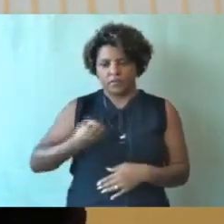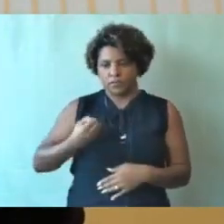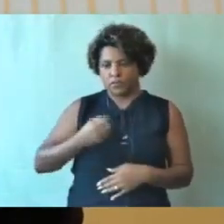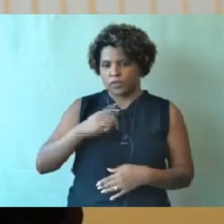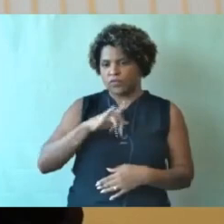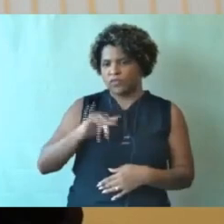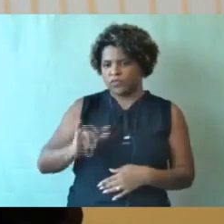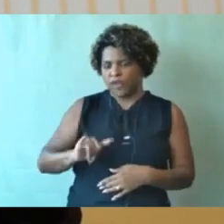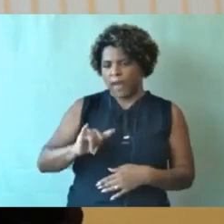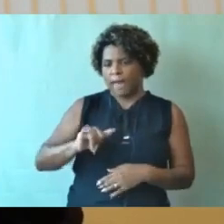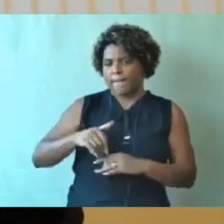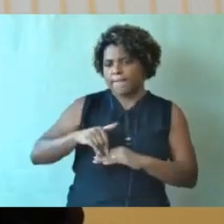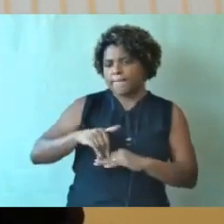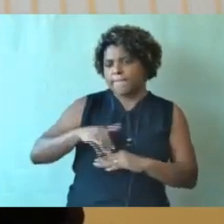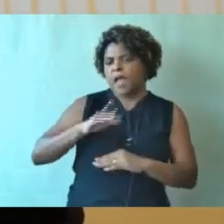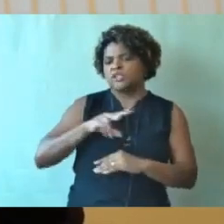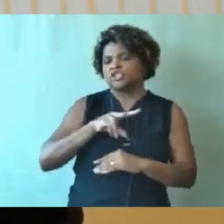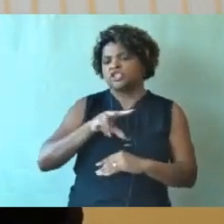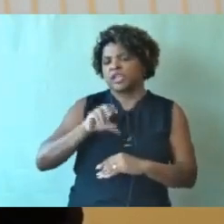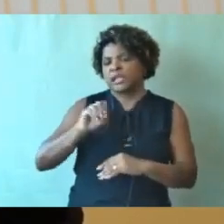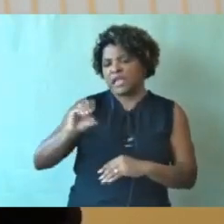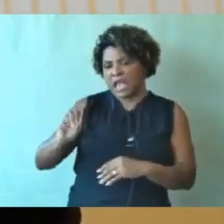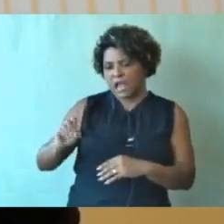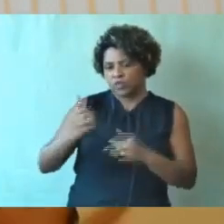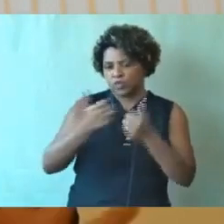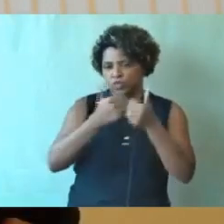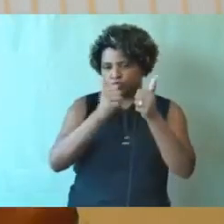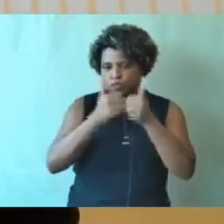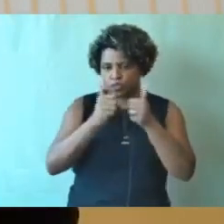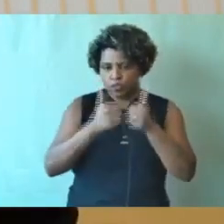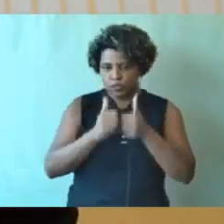de mais de 500 veículos. Vai beirar